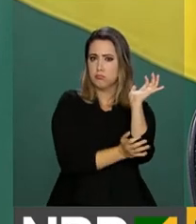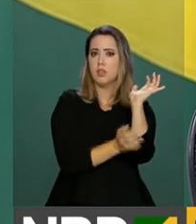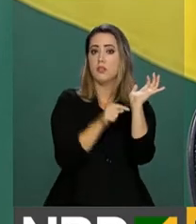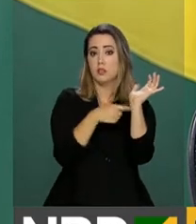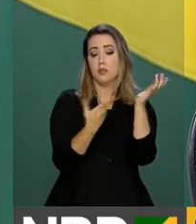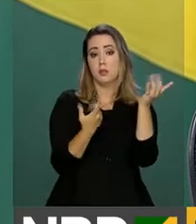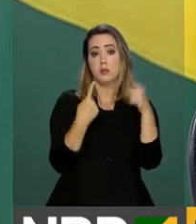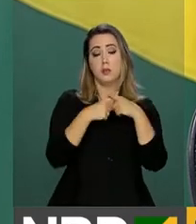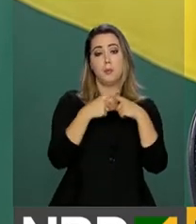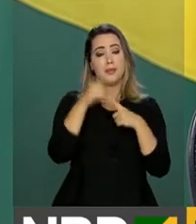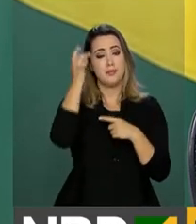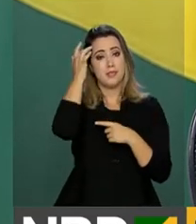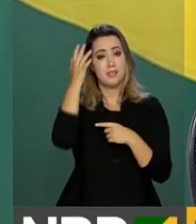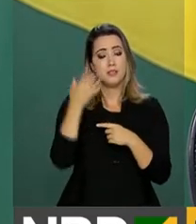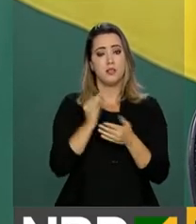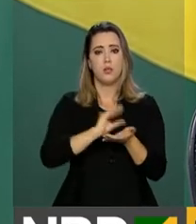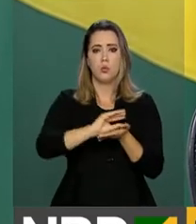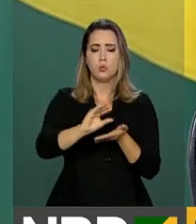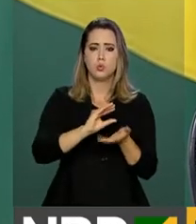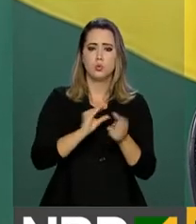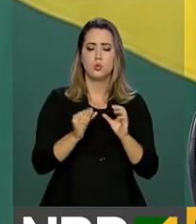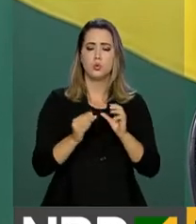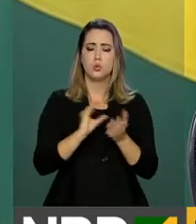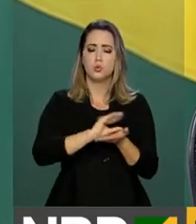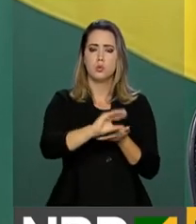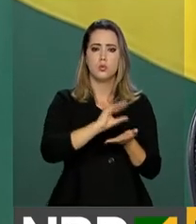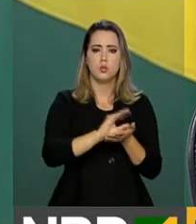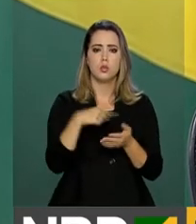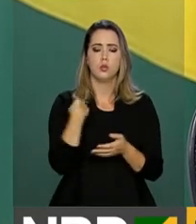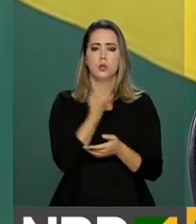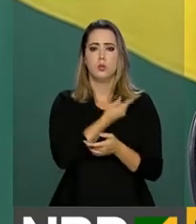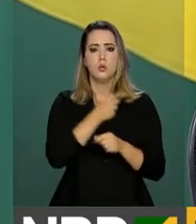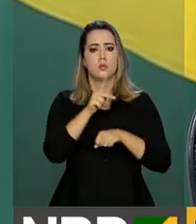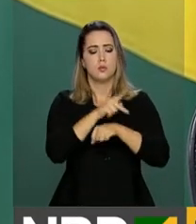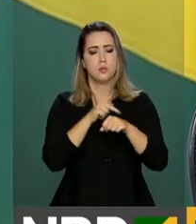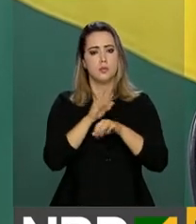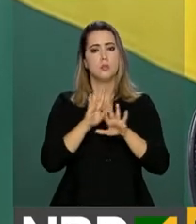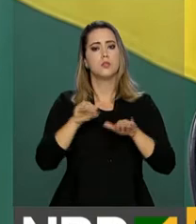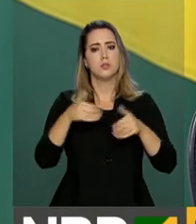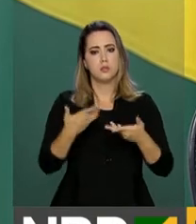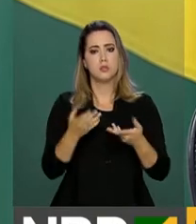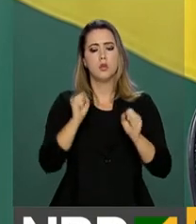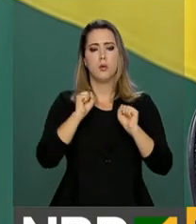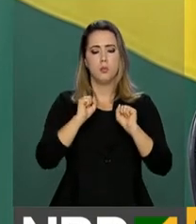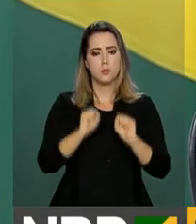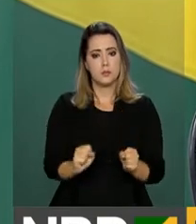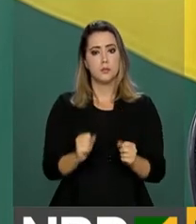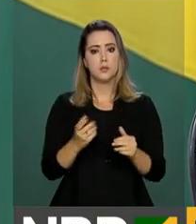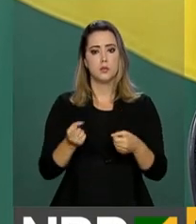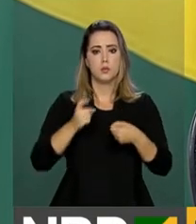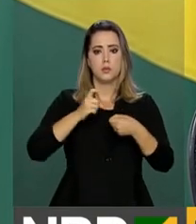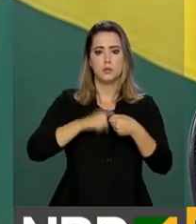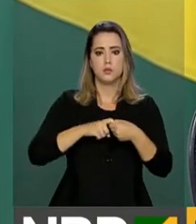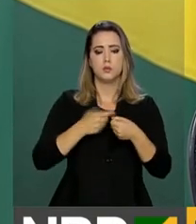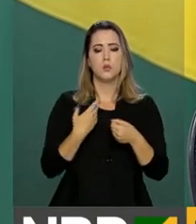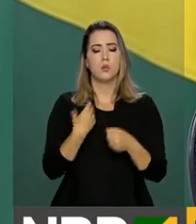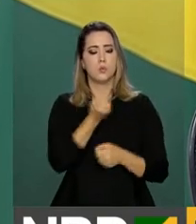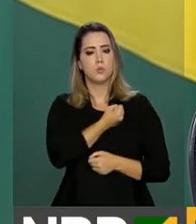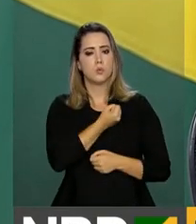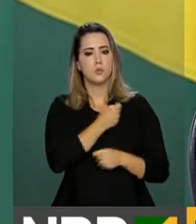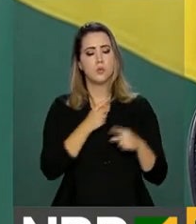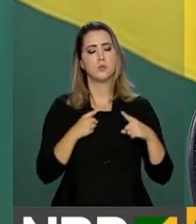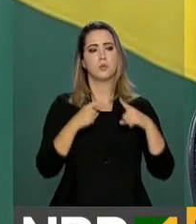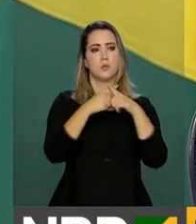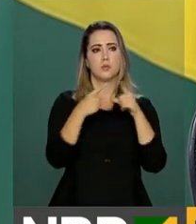precisamente os investimentos no nosso país e foi isso que permitiu volto a dizer os dados positivos